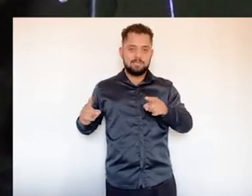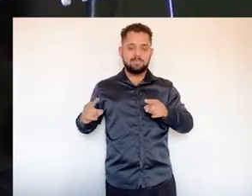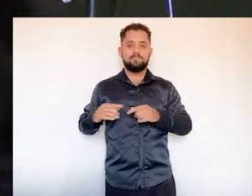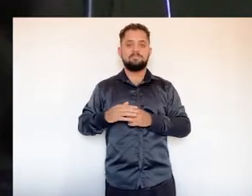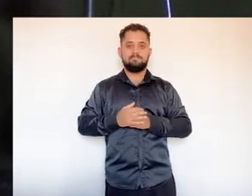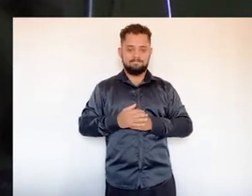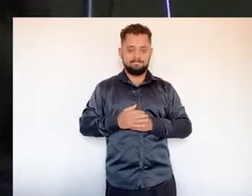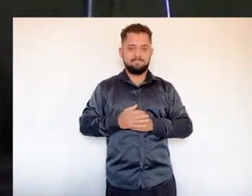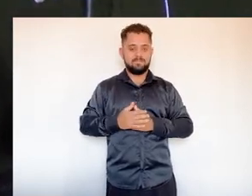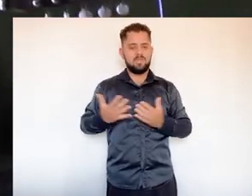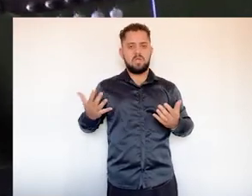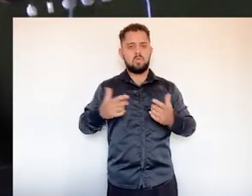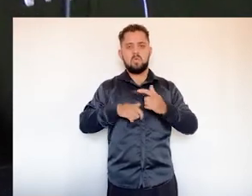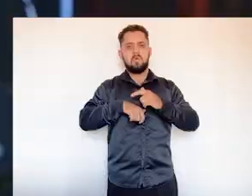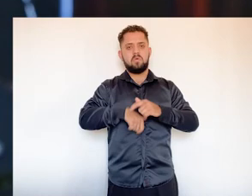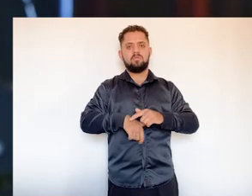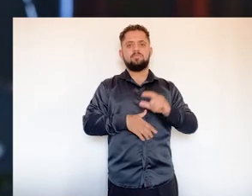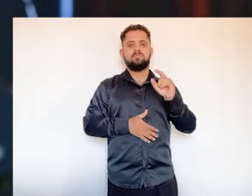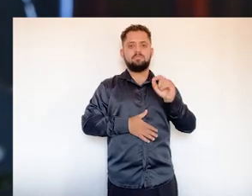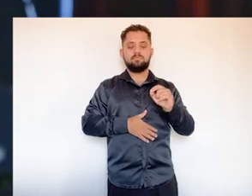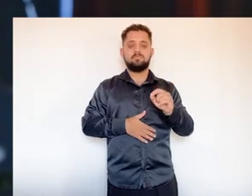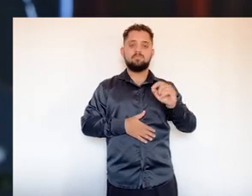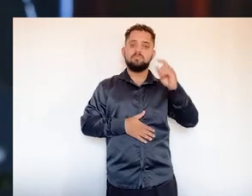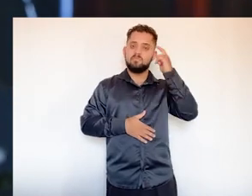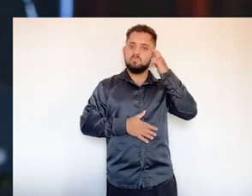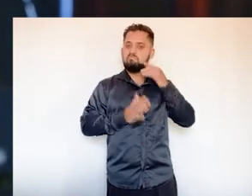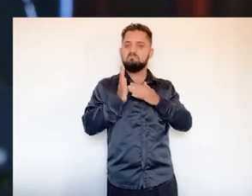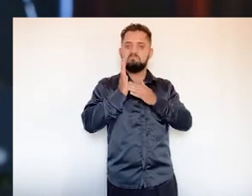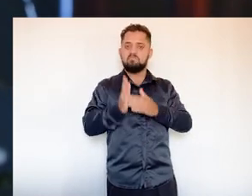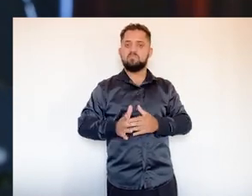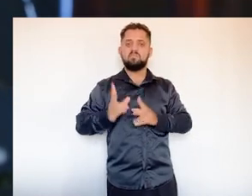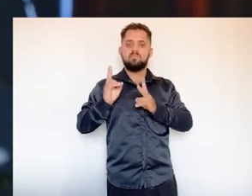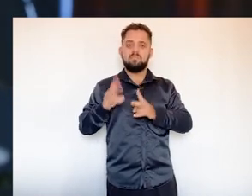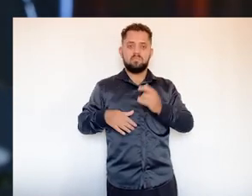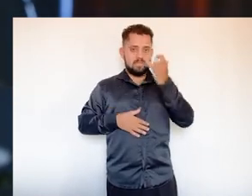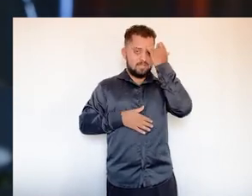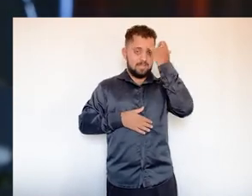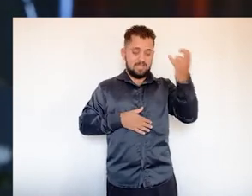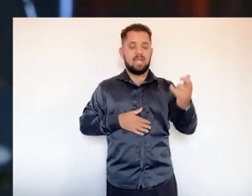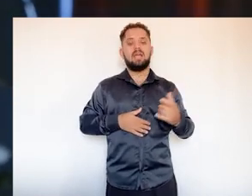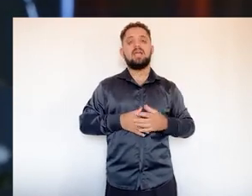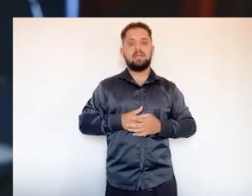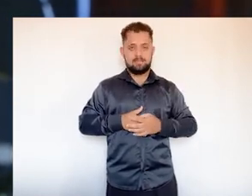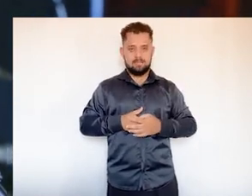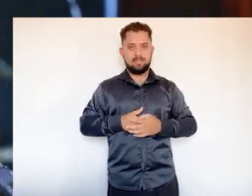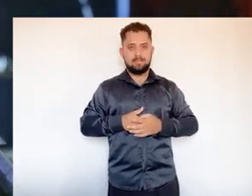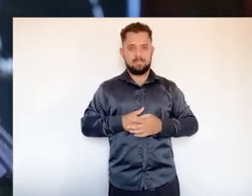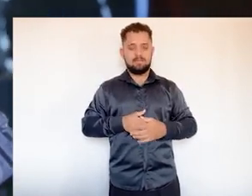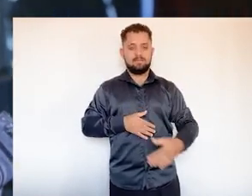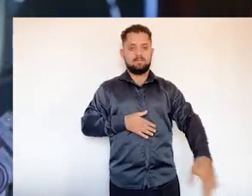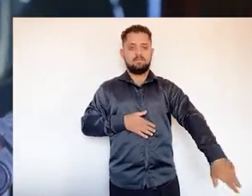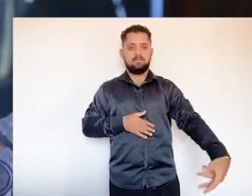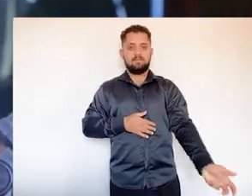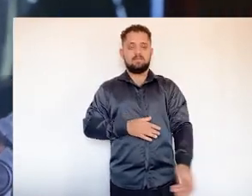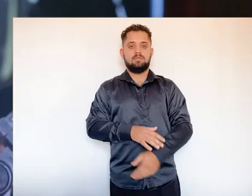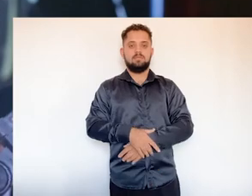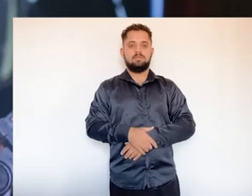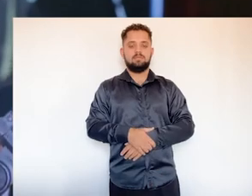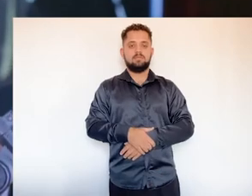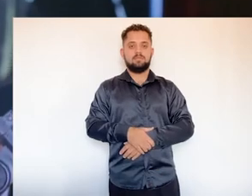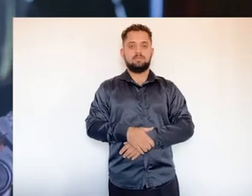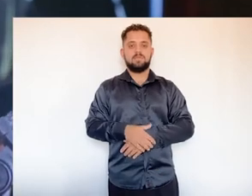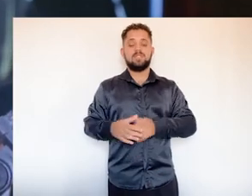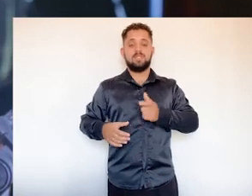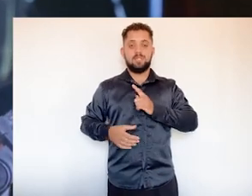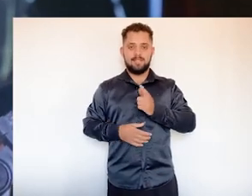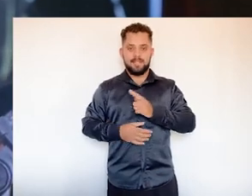E agora, seguindo esse pensamento, a gente vem... Acelera aí, Calango. A gente vem numa sequência assim,